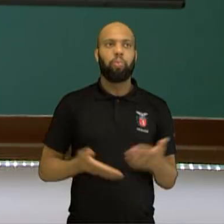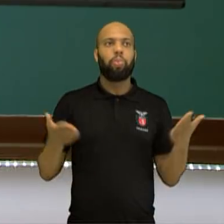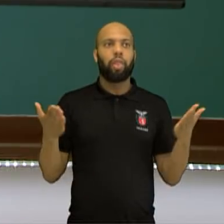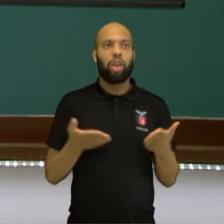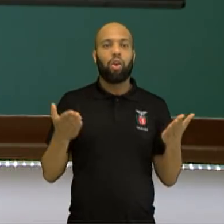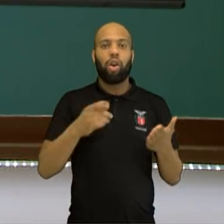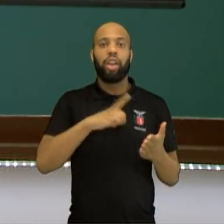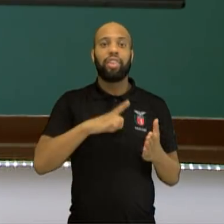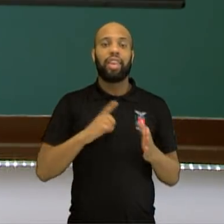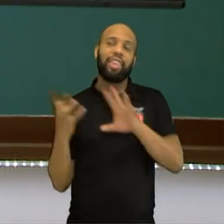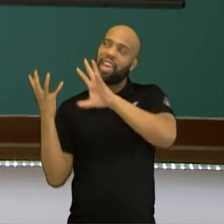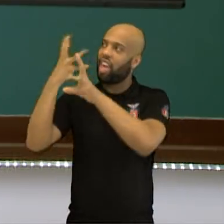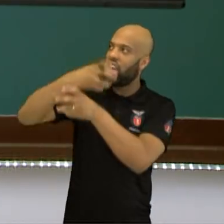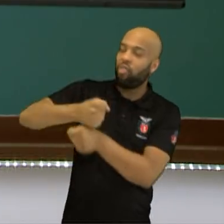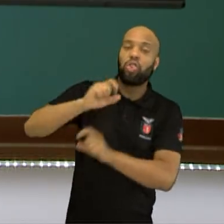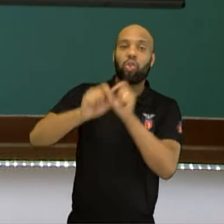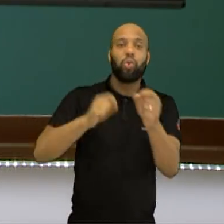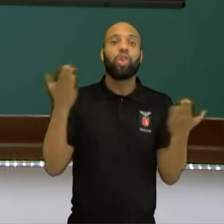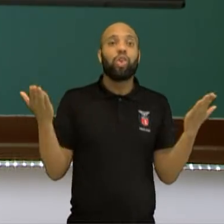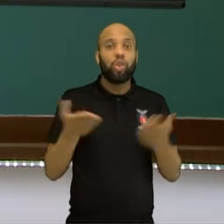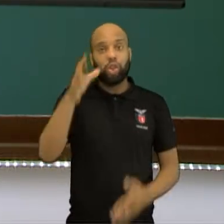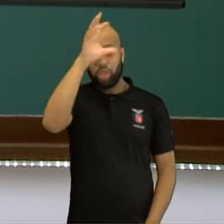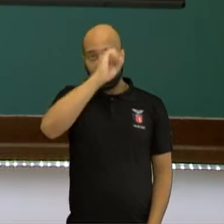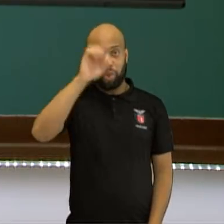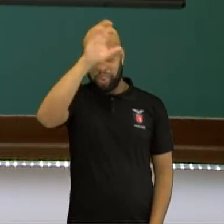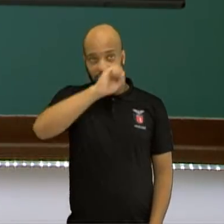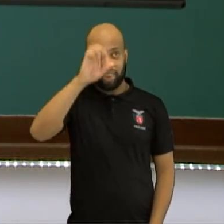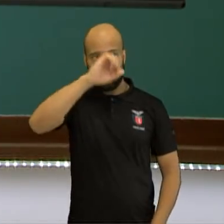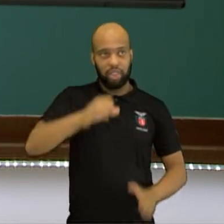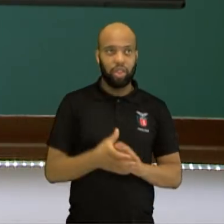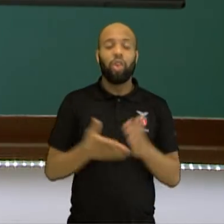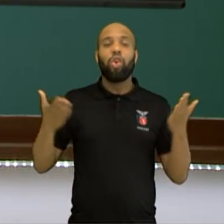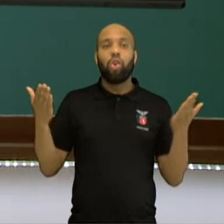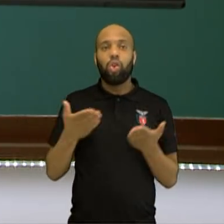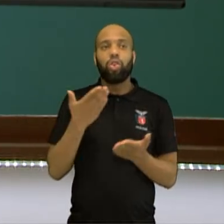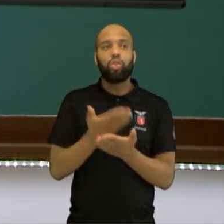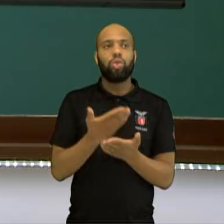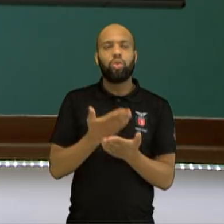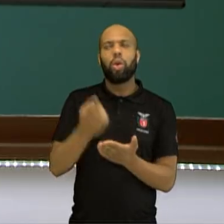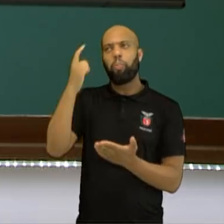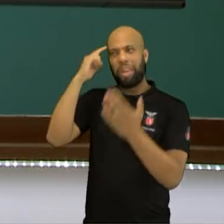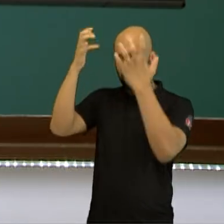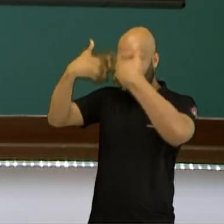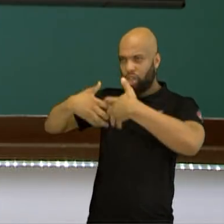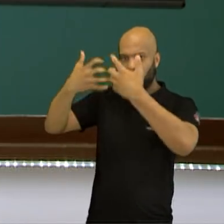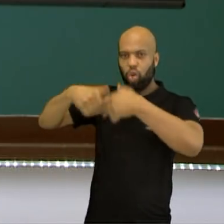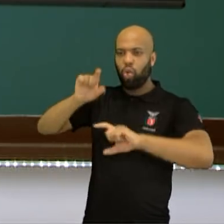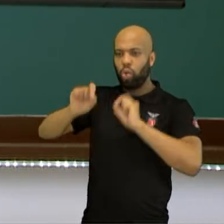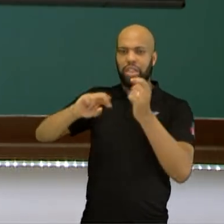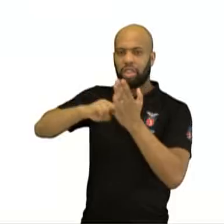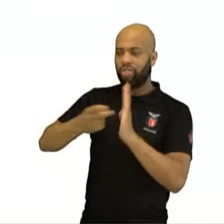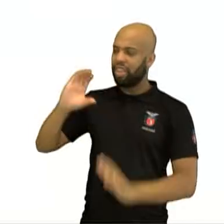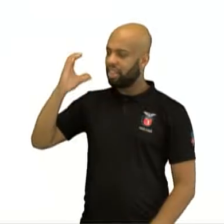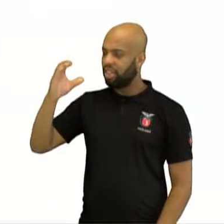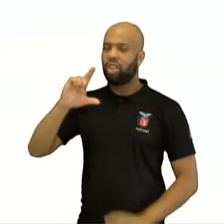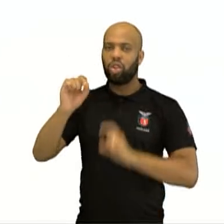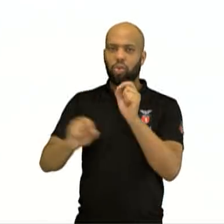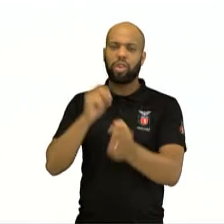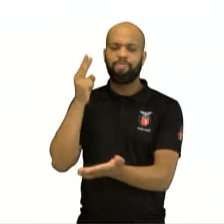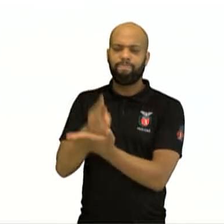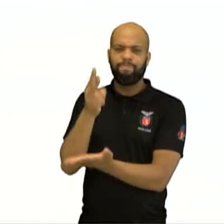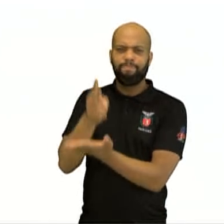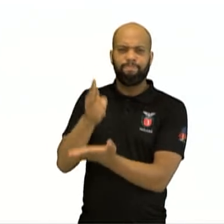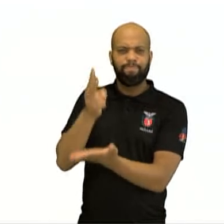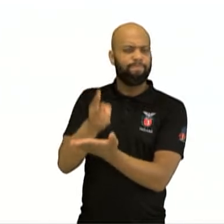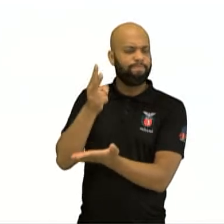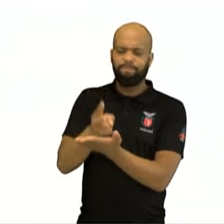então à nossa revisão da aula de hoje, pessoal. Na aula de hoje nós pensamos a ciência como um ininterrupto